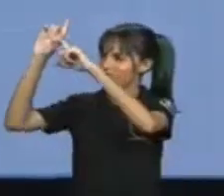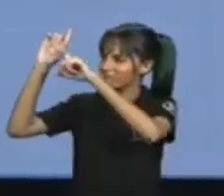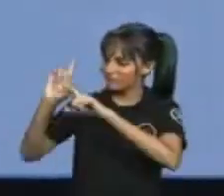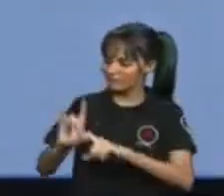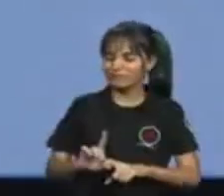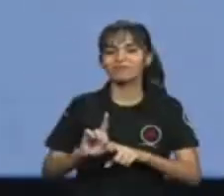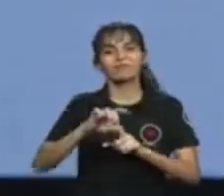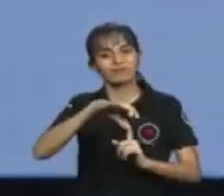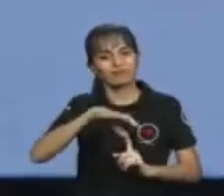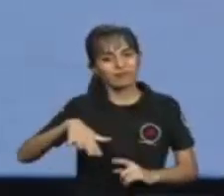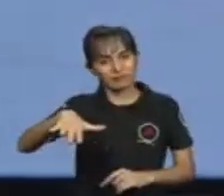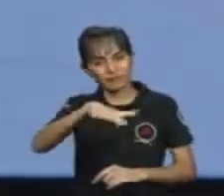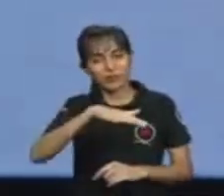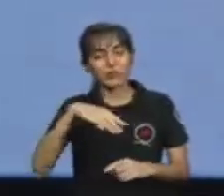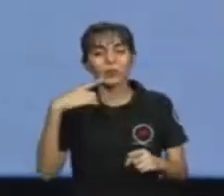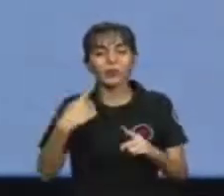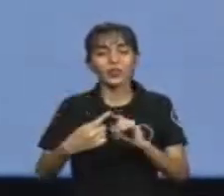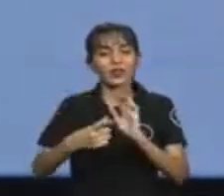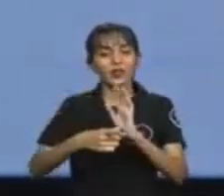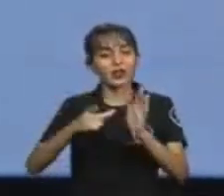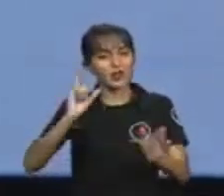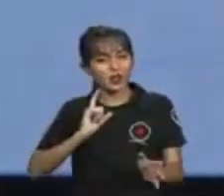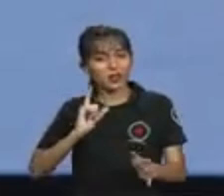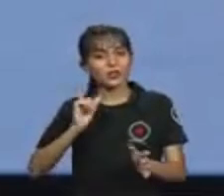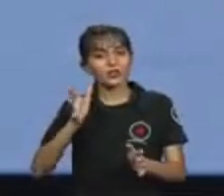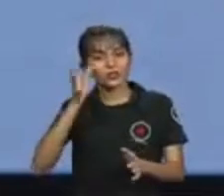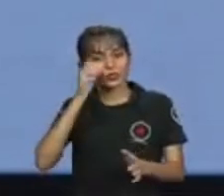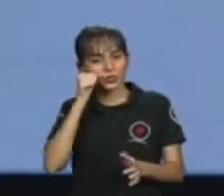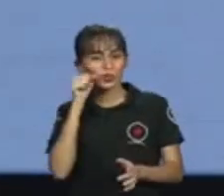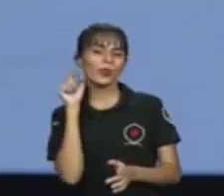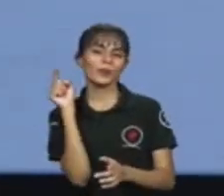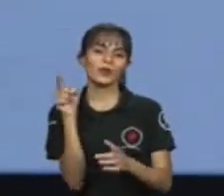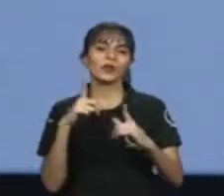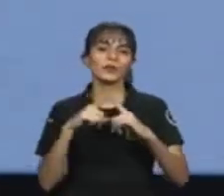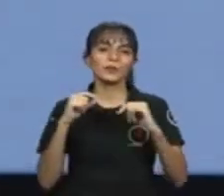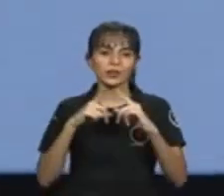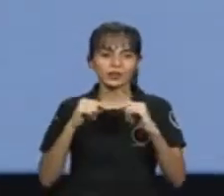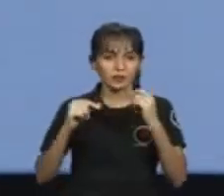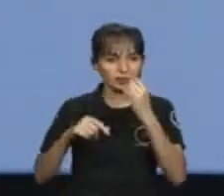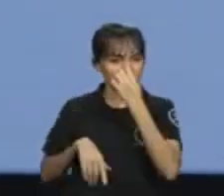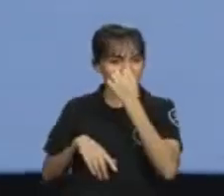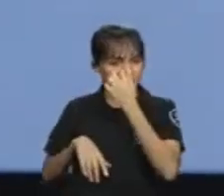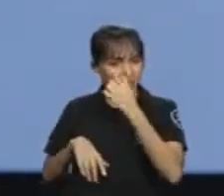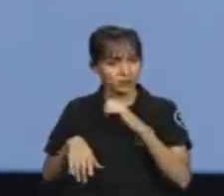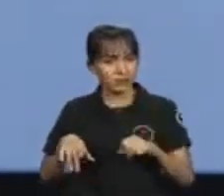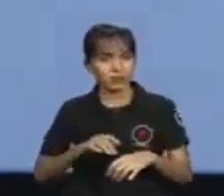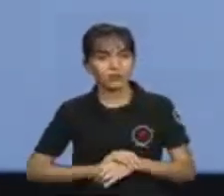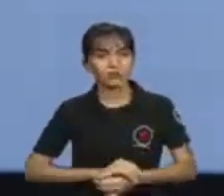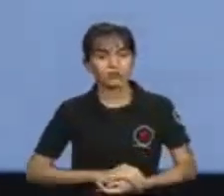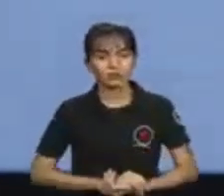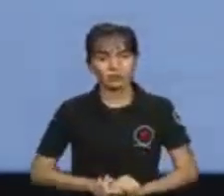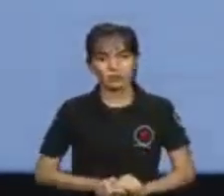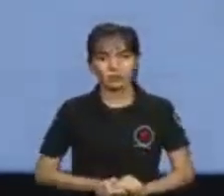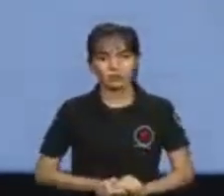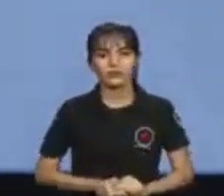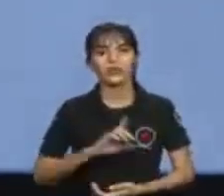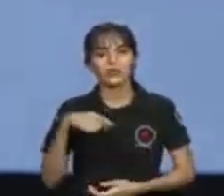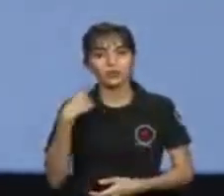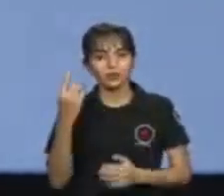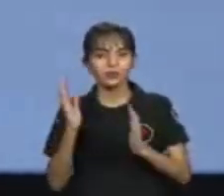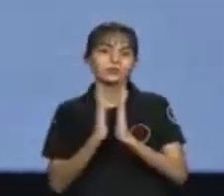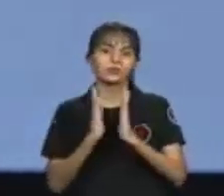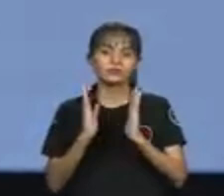lugar. Porque antes de dormir no Alvorada e antes de dormir na Granja do Torto, nós